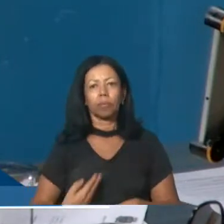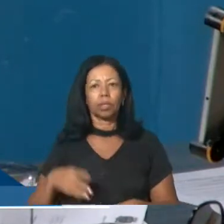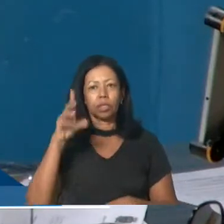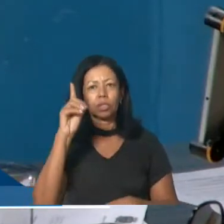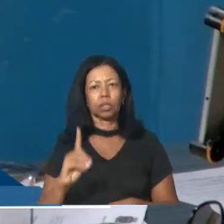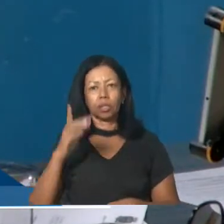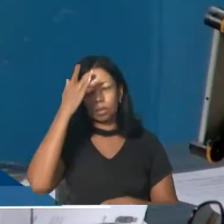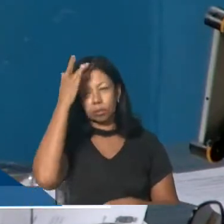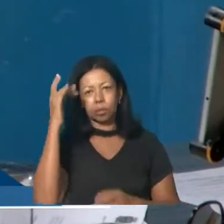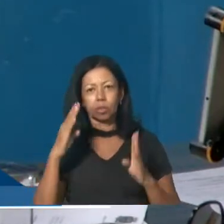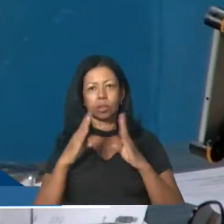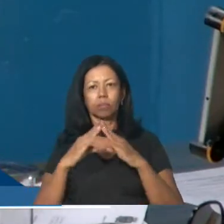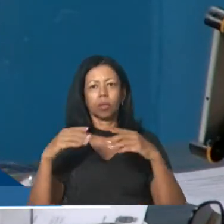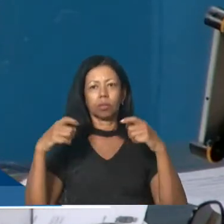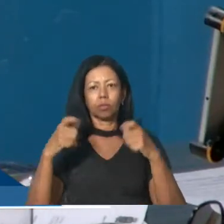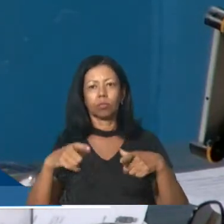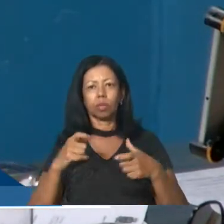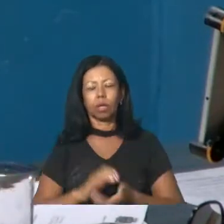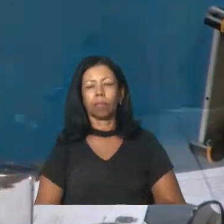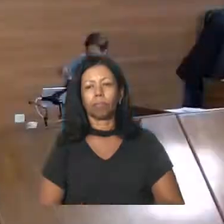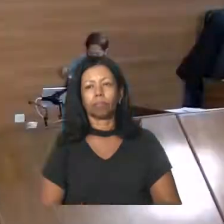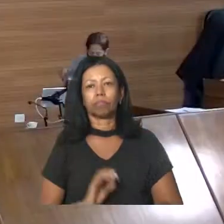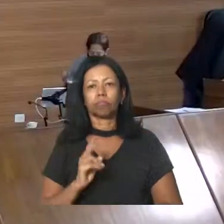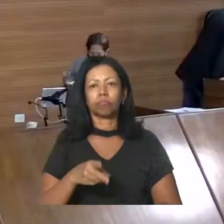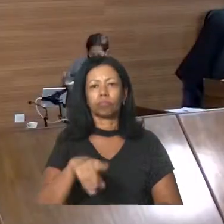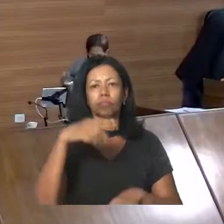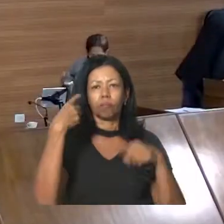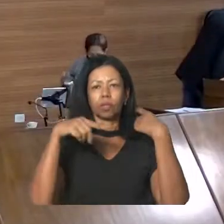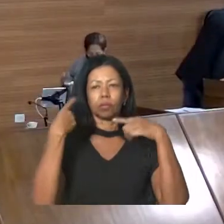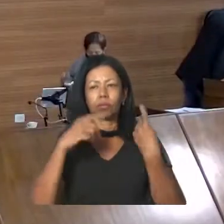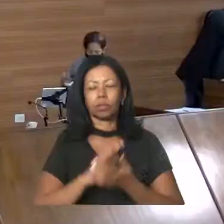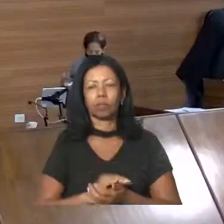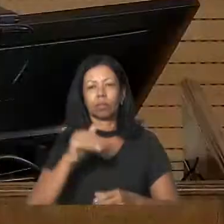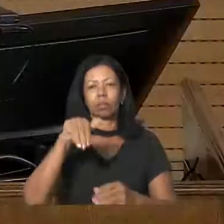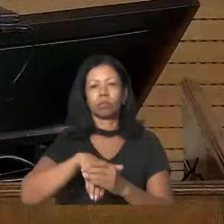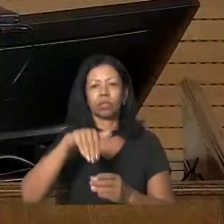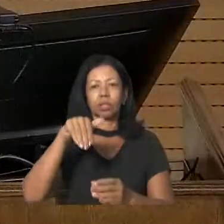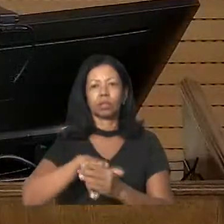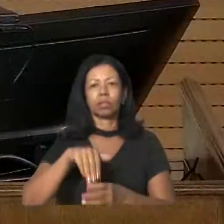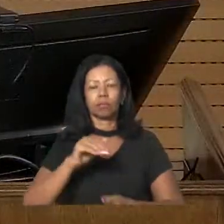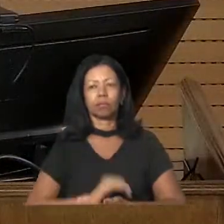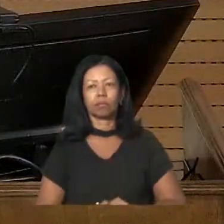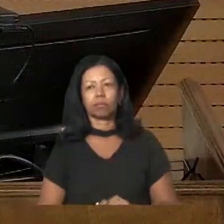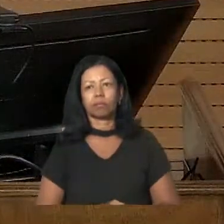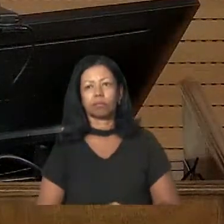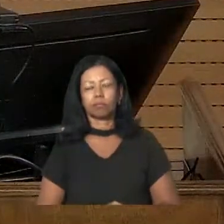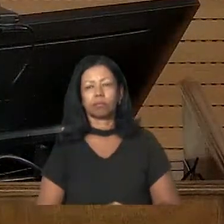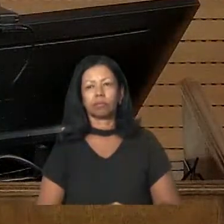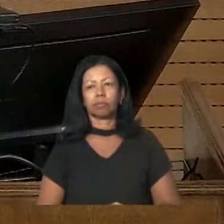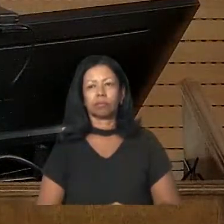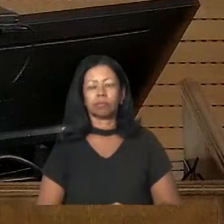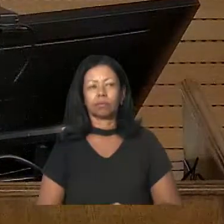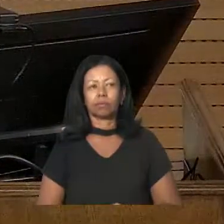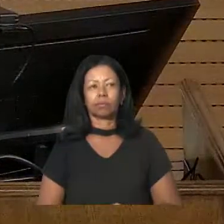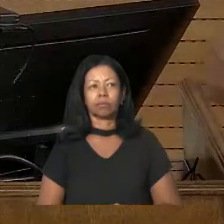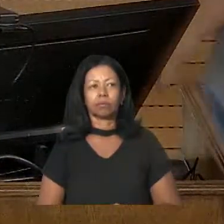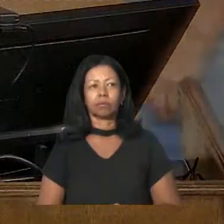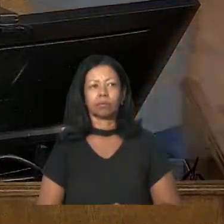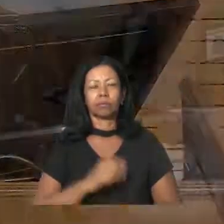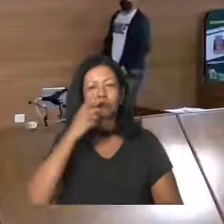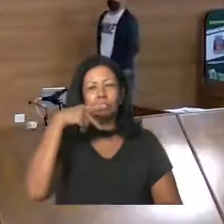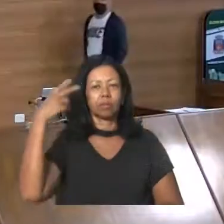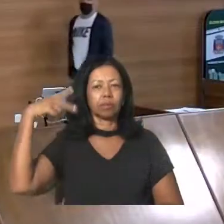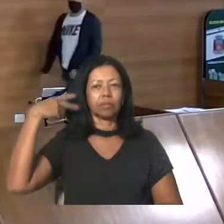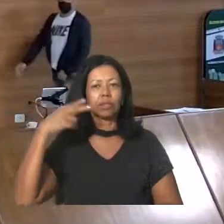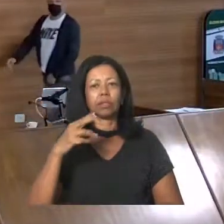Só isso, senhor presidente. Continua a discussão. Em votação. Peço a palavra, senhor presidente. Com a palavra, vereador